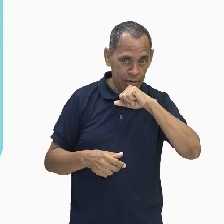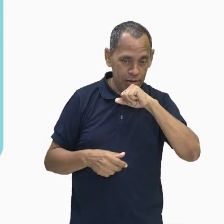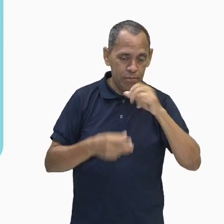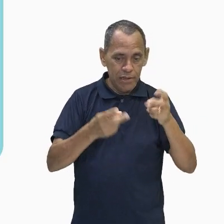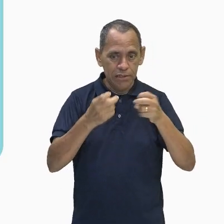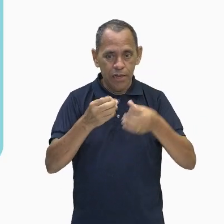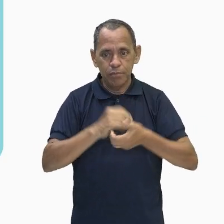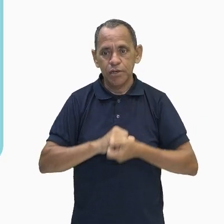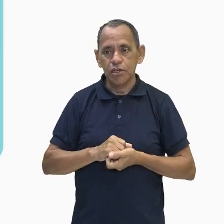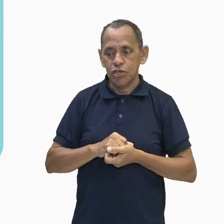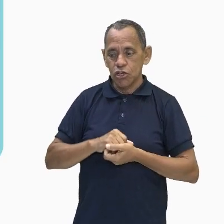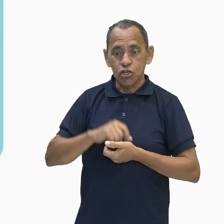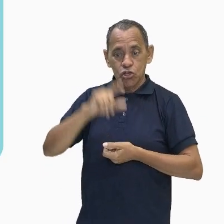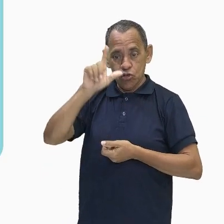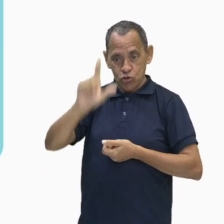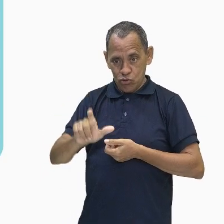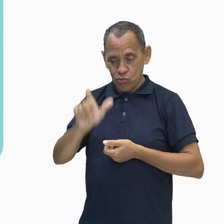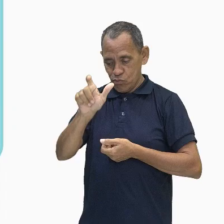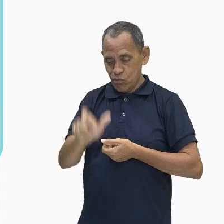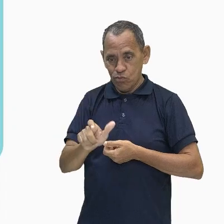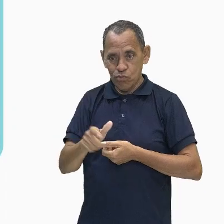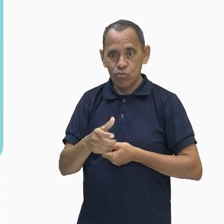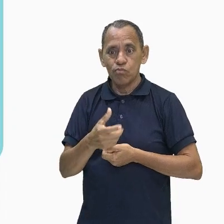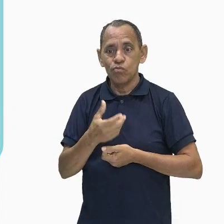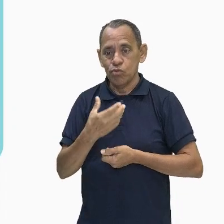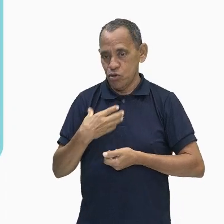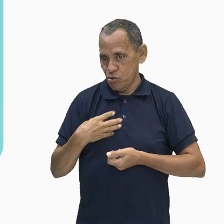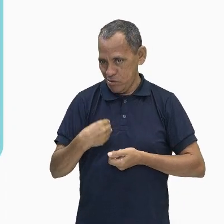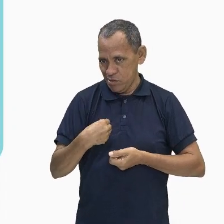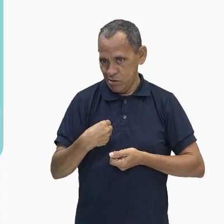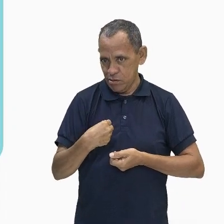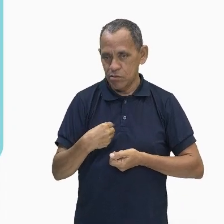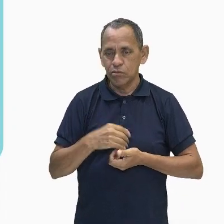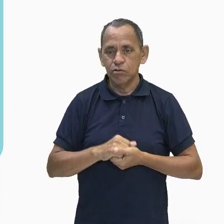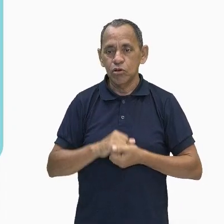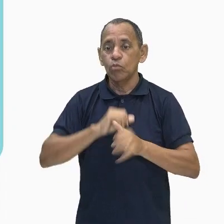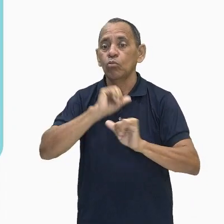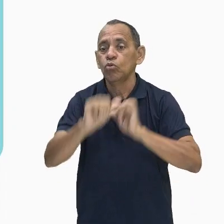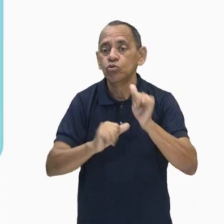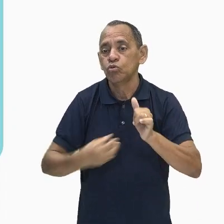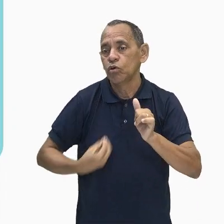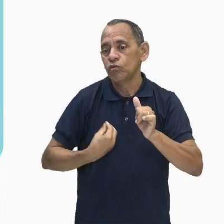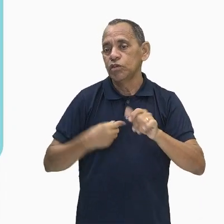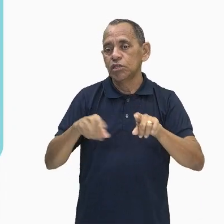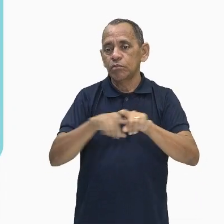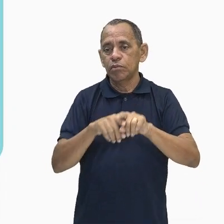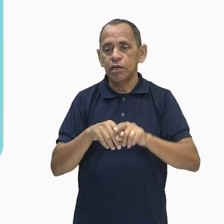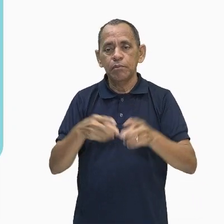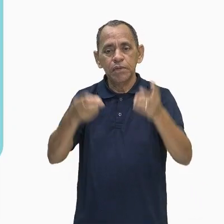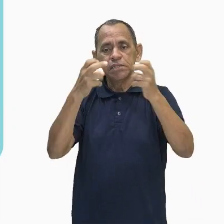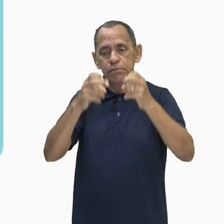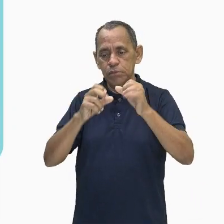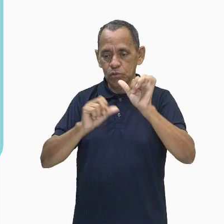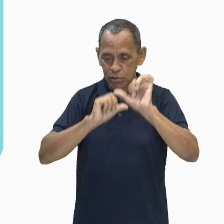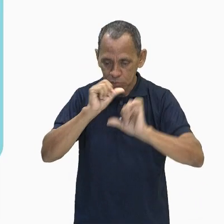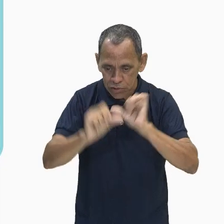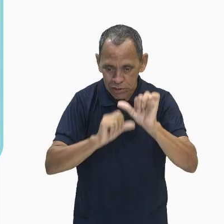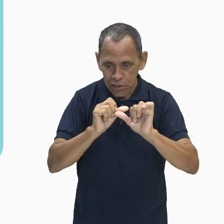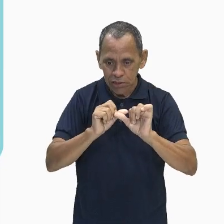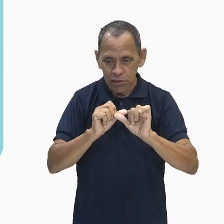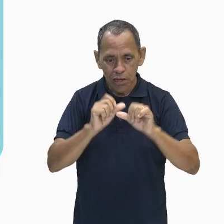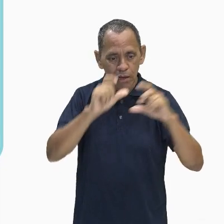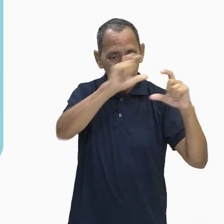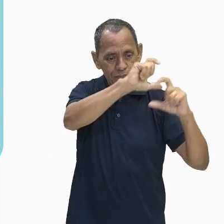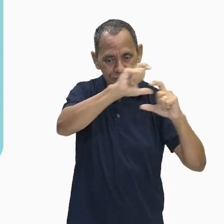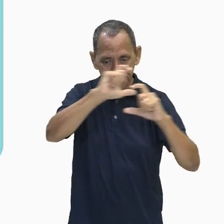Então observem que existiu essa mudança e tudo isso em 4 quadros. Saiu da escuridão